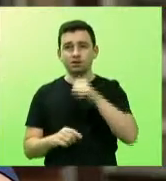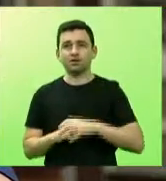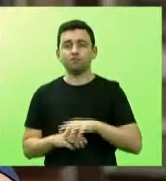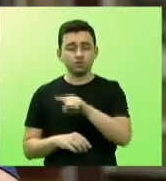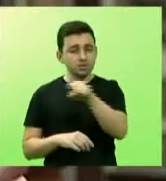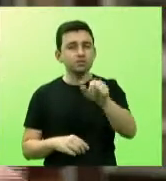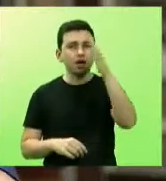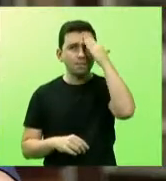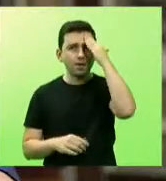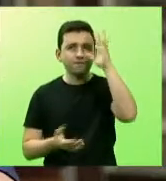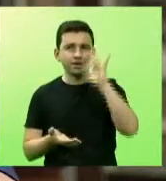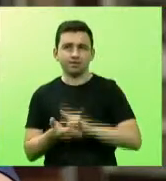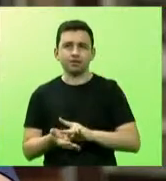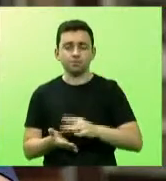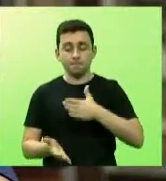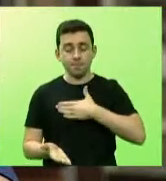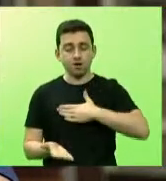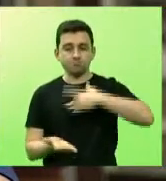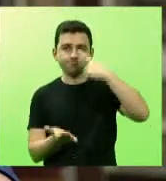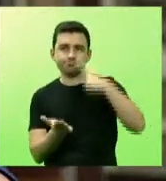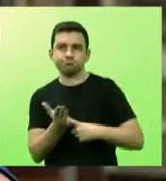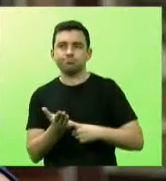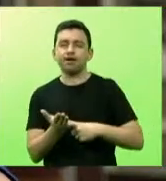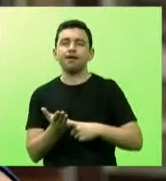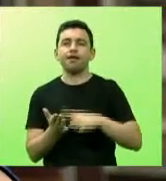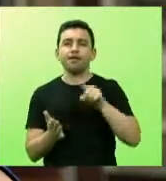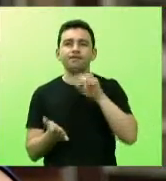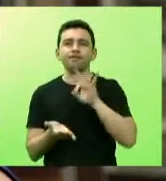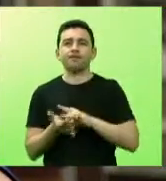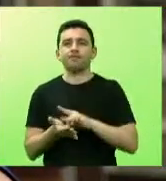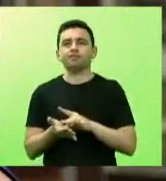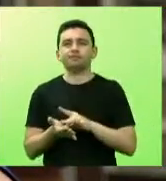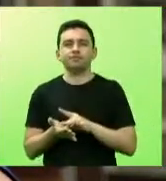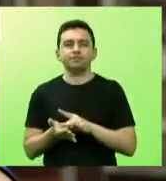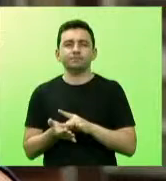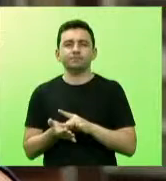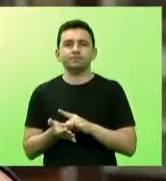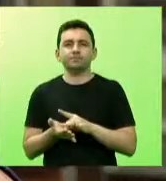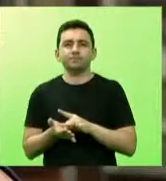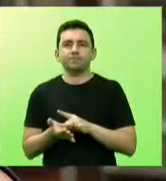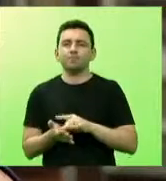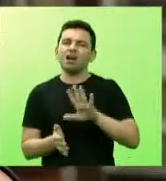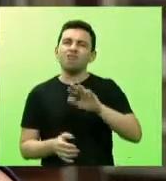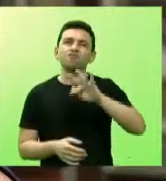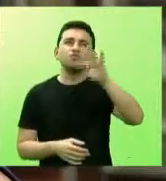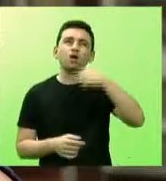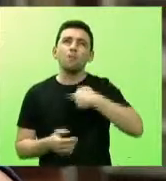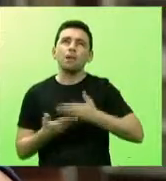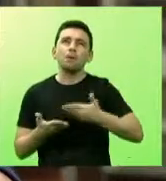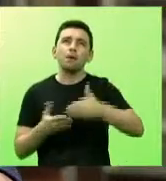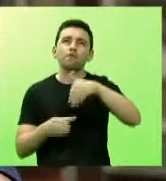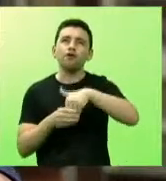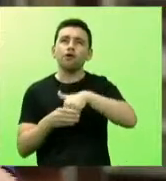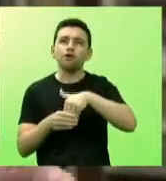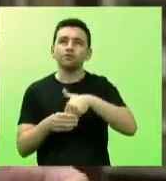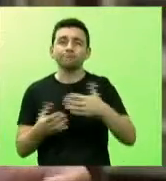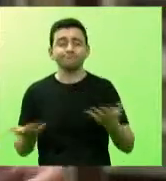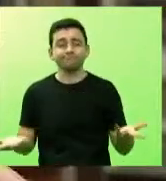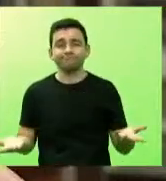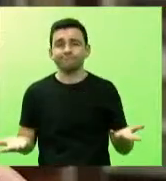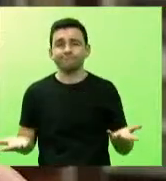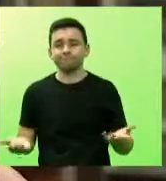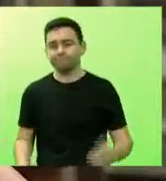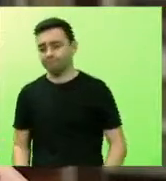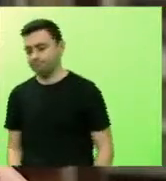bem a verdade mesmo. Meu único compromisso é com a verdade. Ah, mas futuramente eu posso perder voto com isso. Como eu